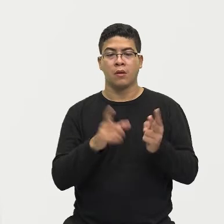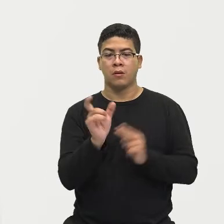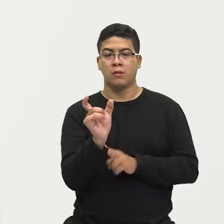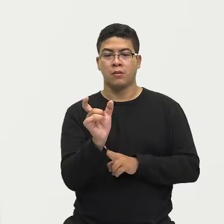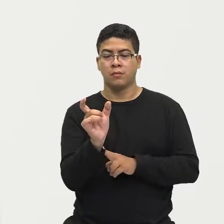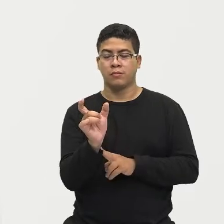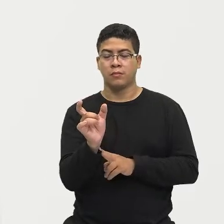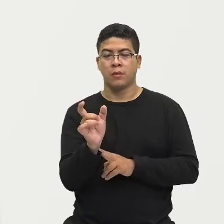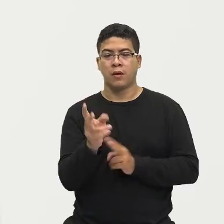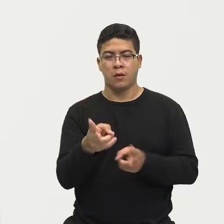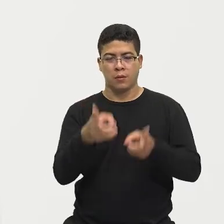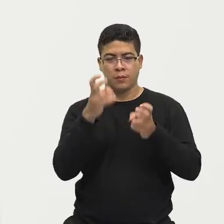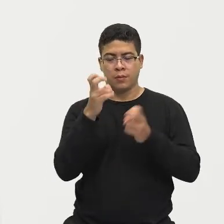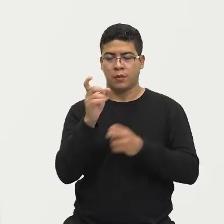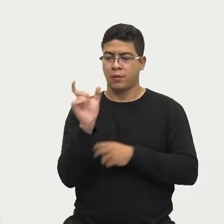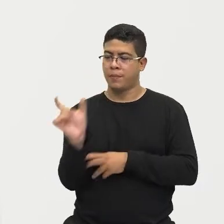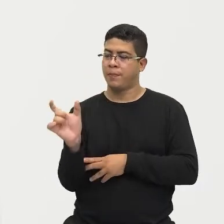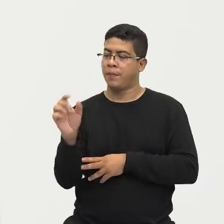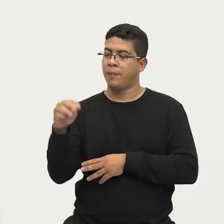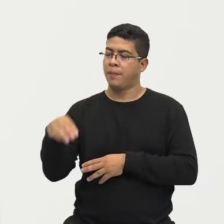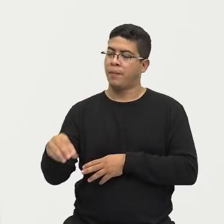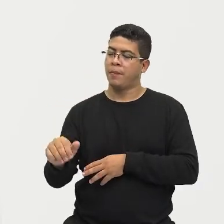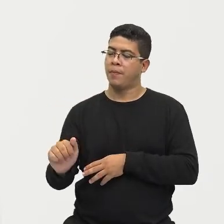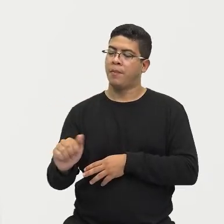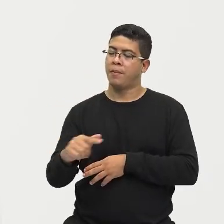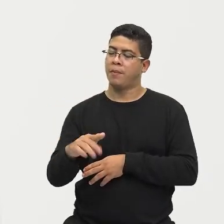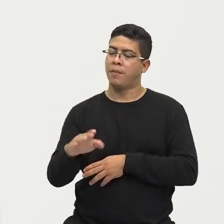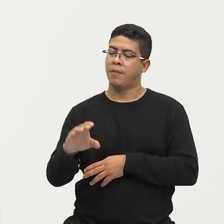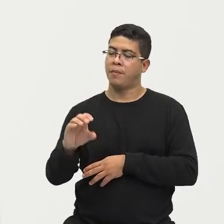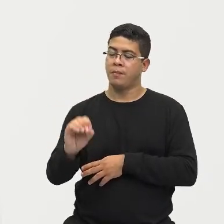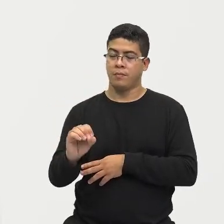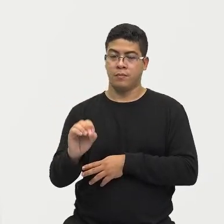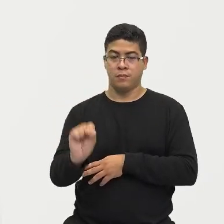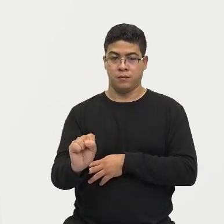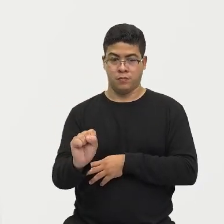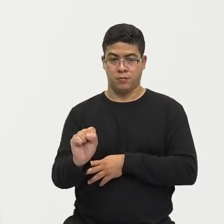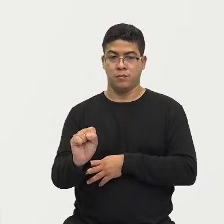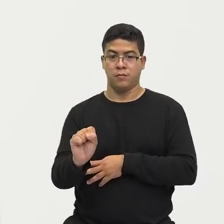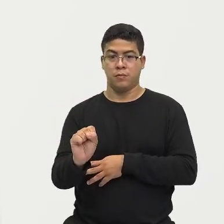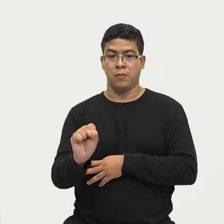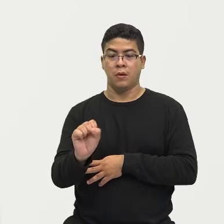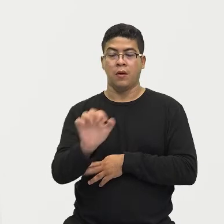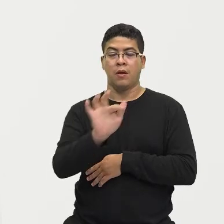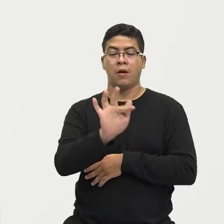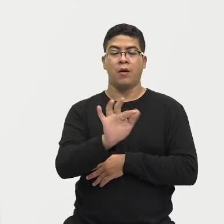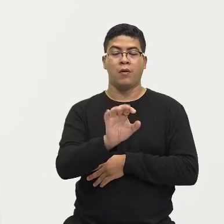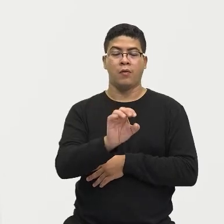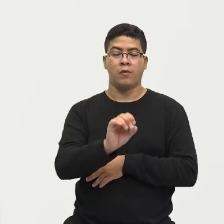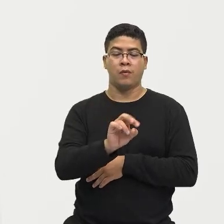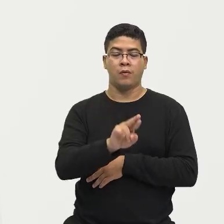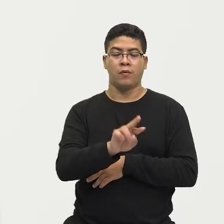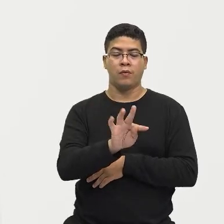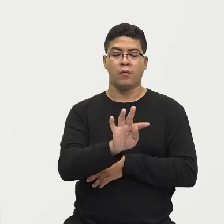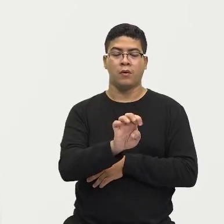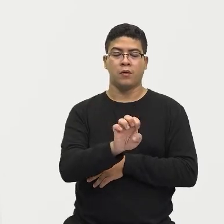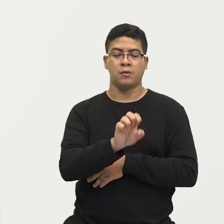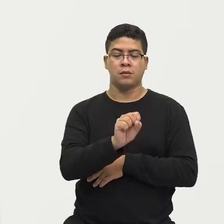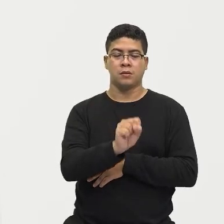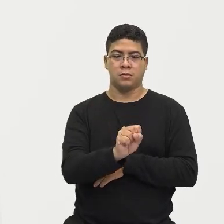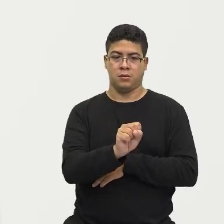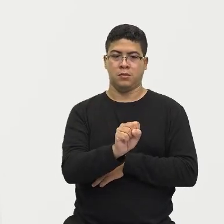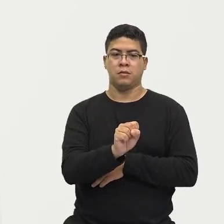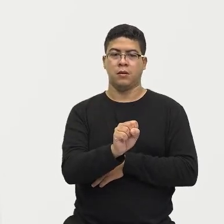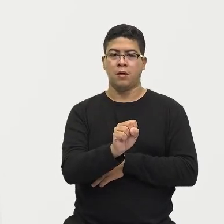está caracterizando mãos, que é forte, né? Mãos fortes. Então temos aqui substantivo e